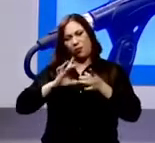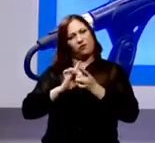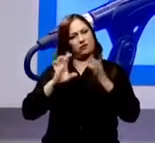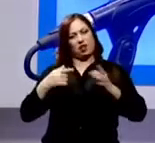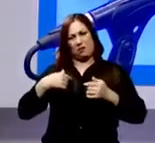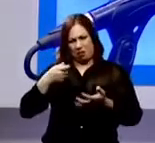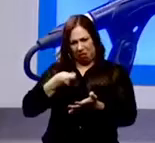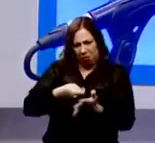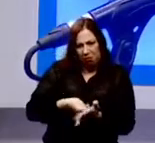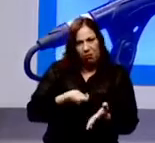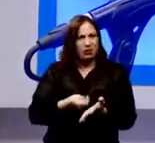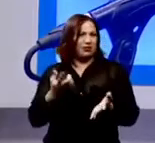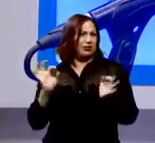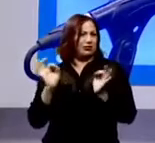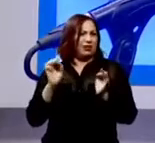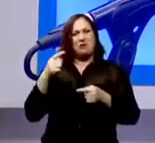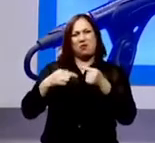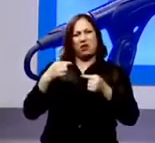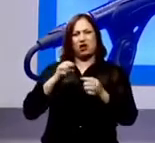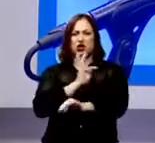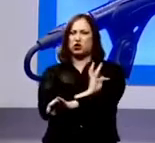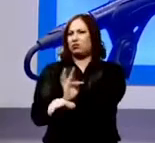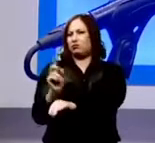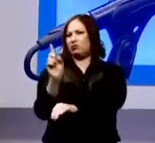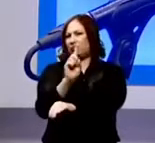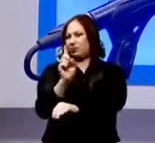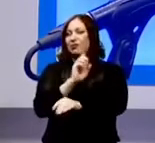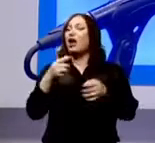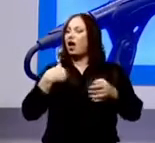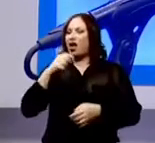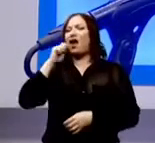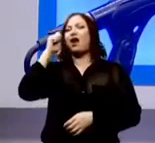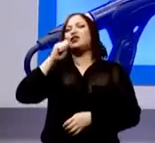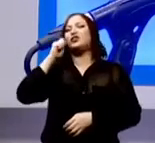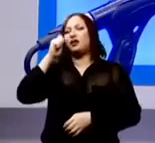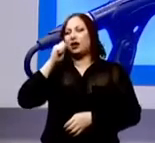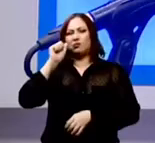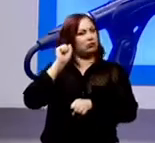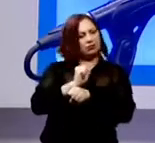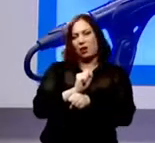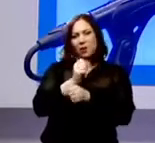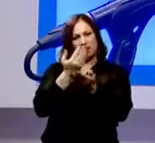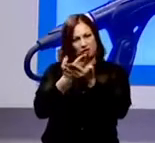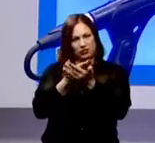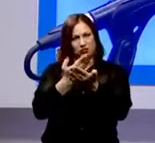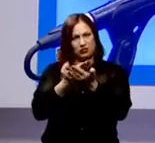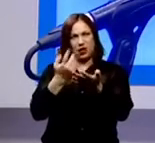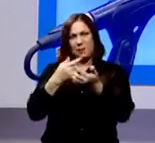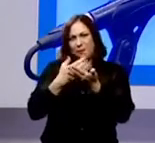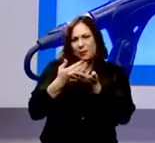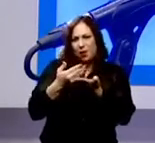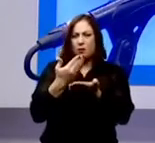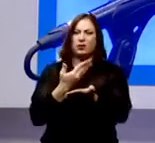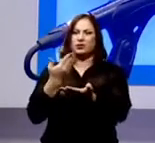eu não faço questão eu não sou um político tradicional pelo contrário eu sou advogado não parei de estudar mesmo nos mandatos mesmo tendo começado